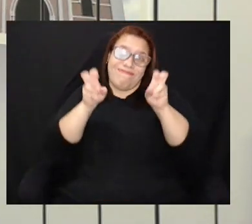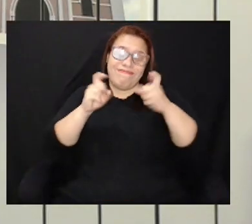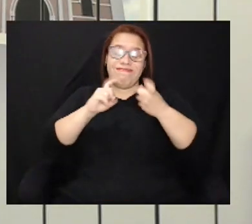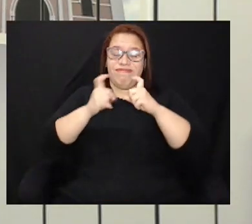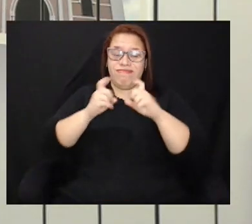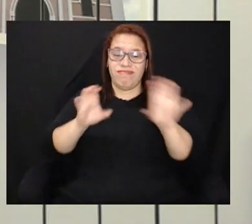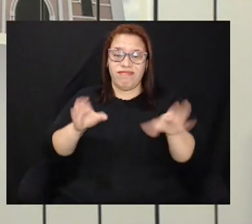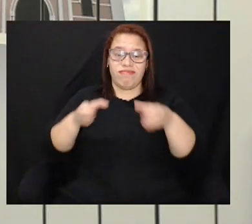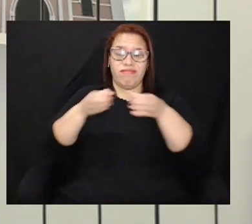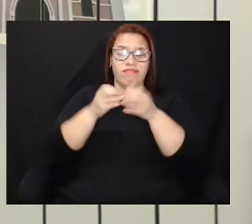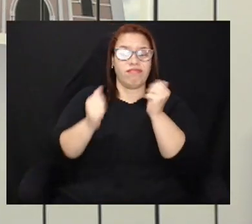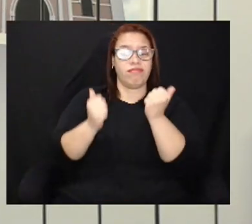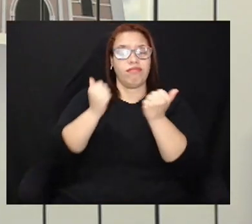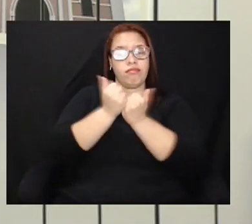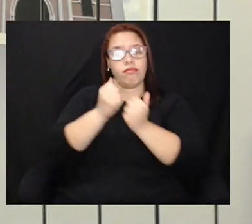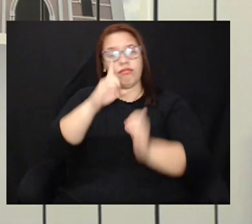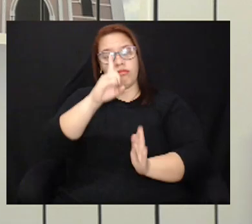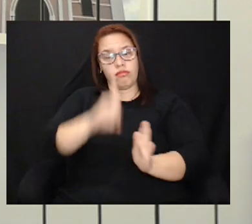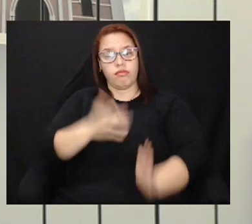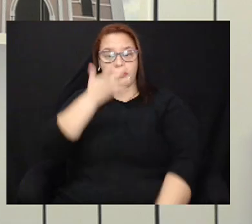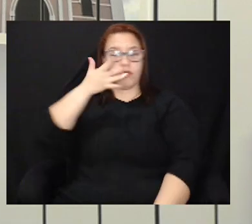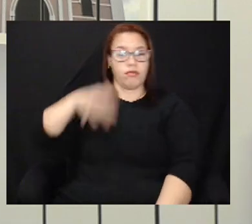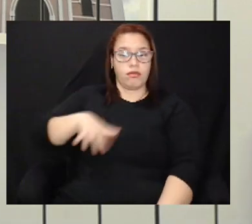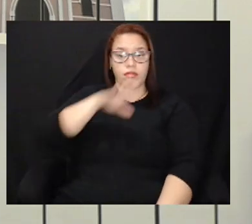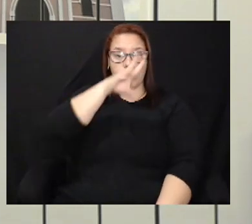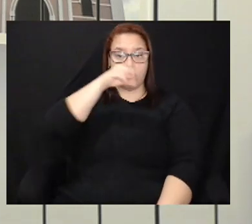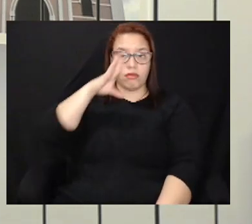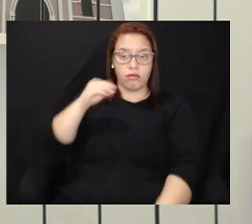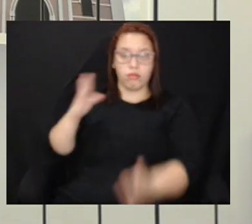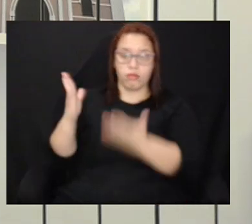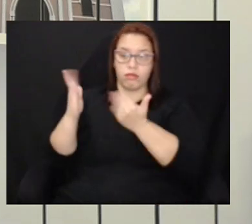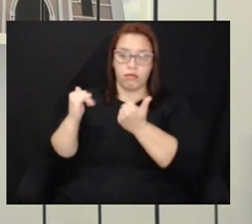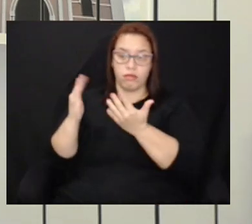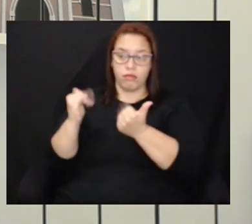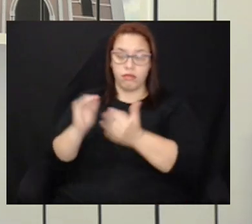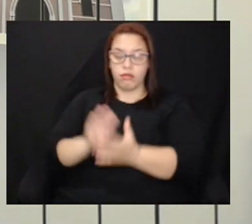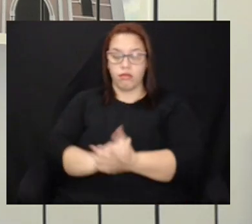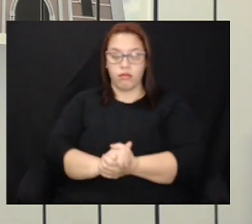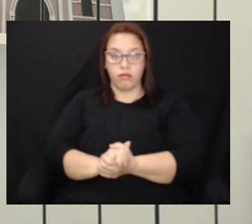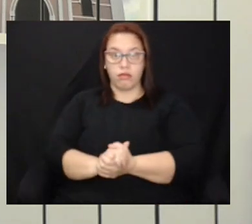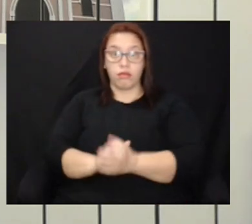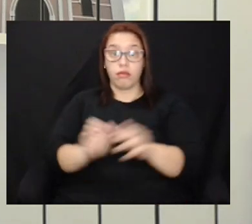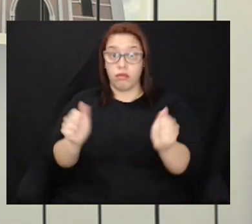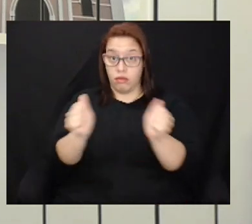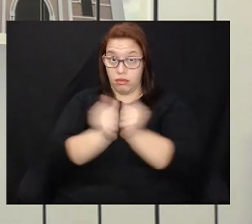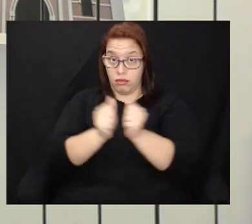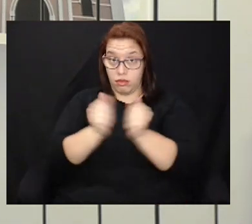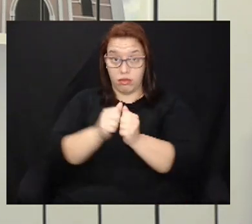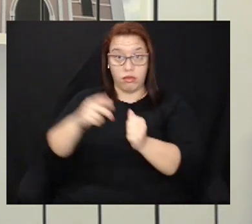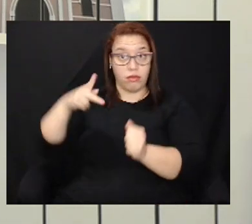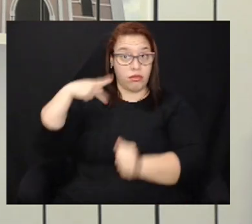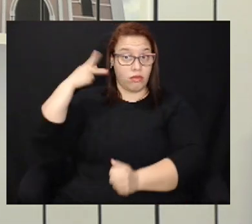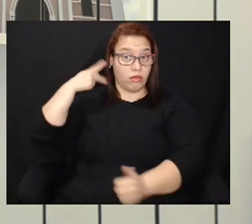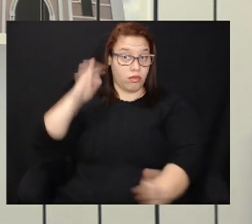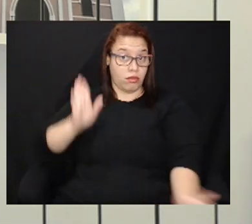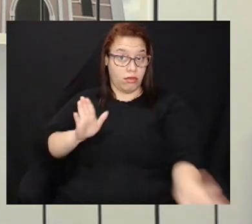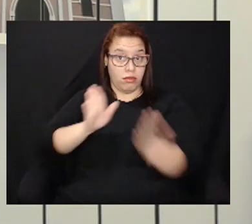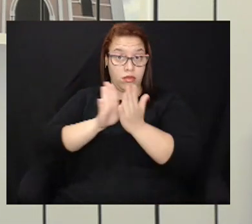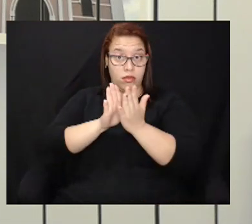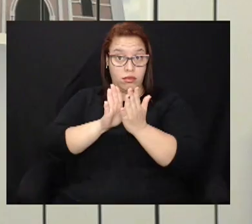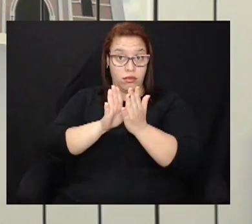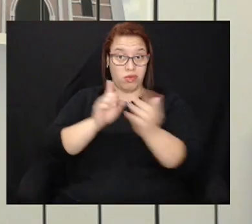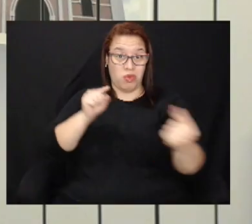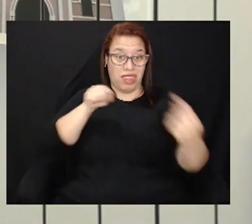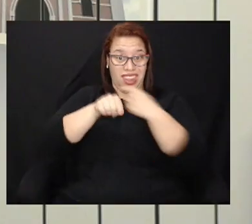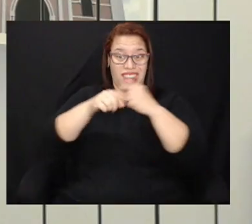Defesa dos Direitos da Criança, do Adolescente e da Juventude, em conjunto com a Frente Parlamentar contra o Abuso e